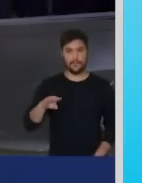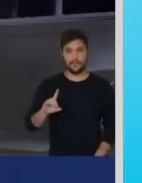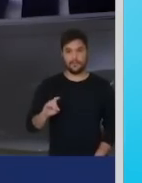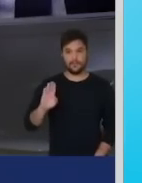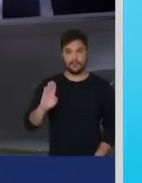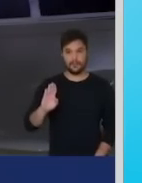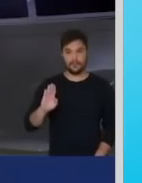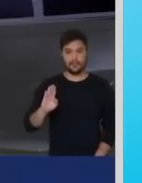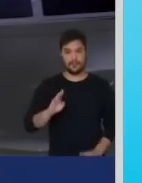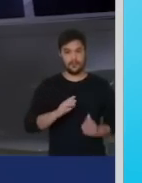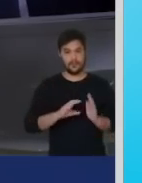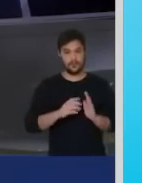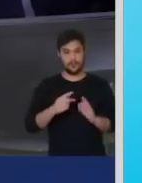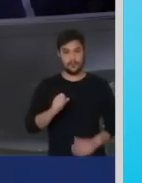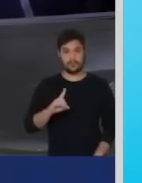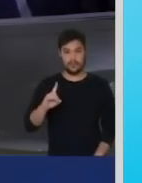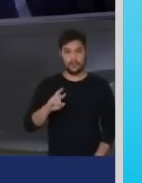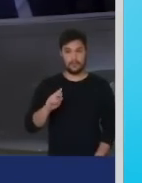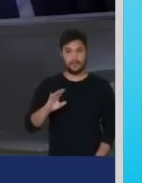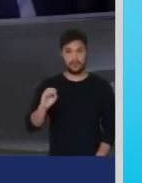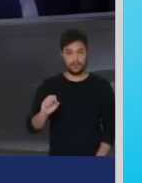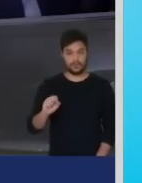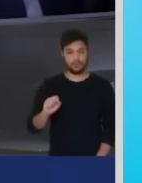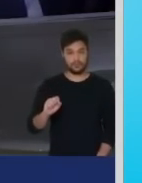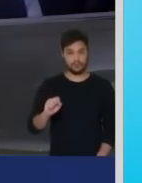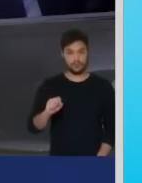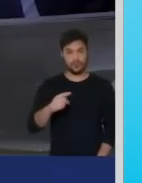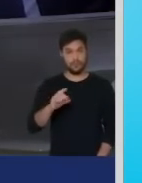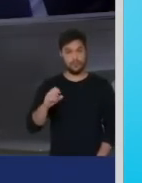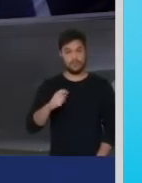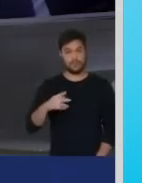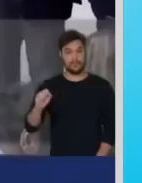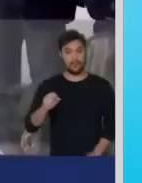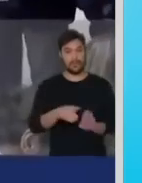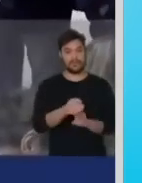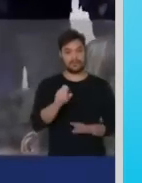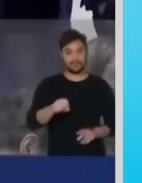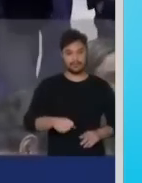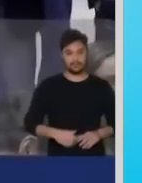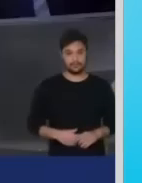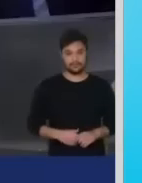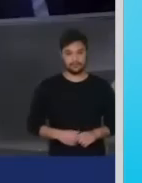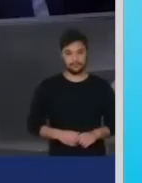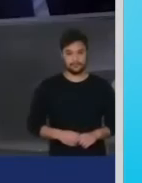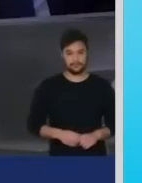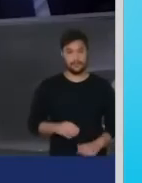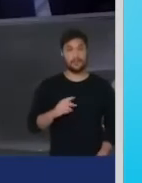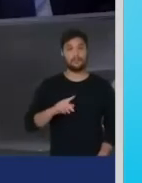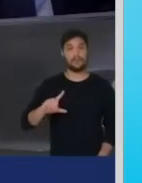média é capital de outra coisa também média de atendimento médico